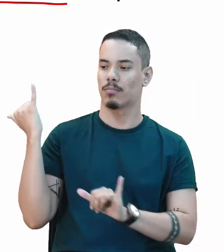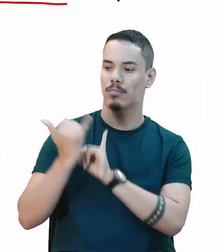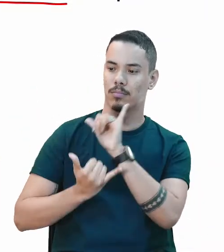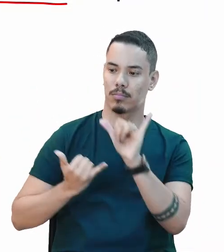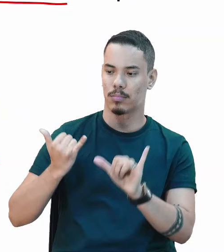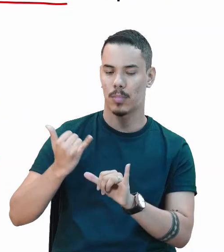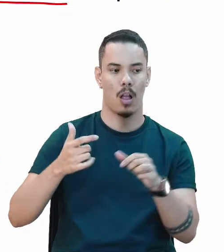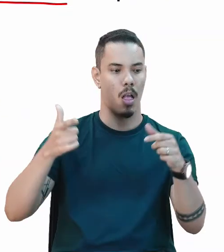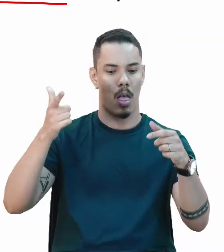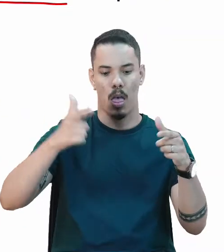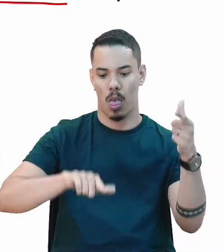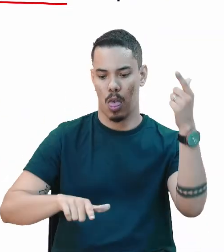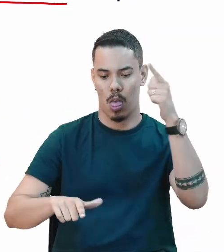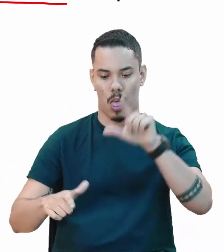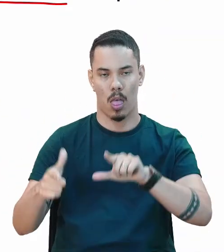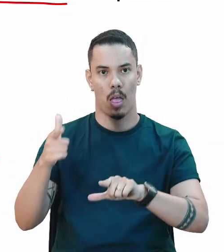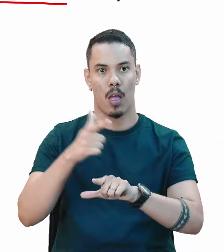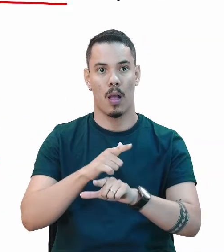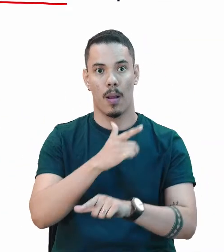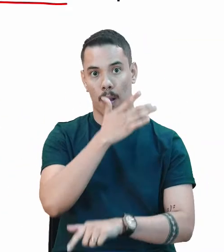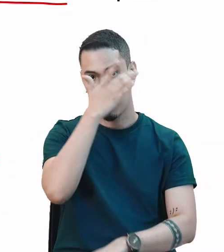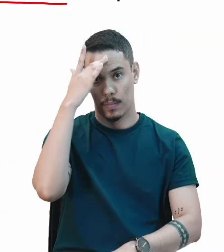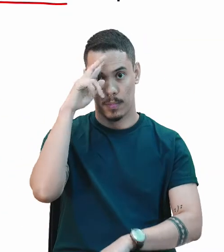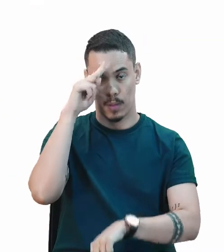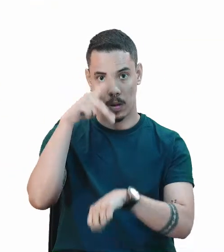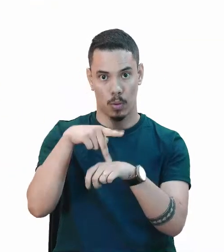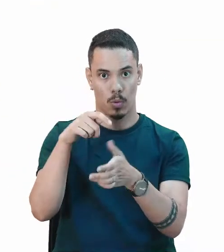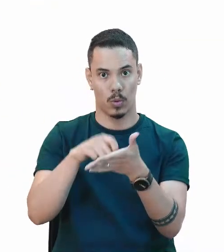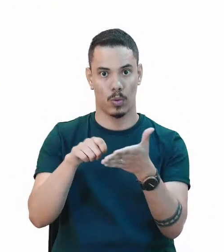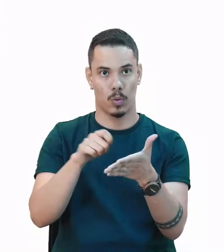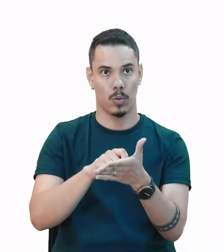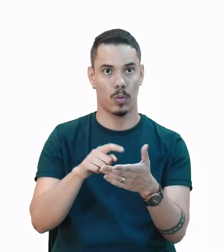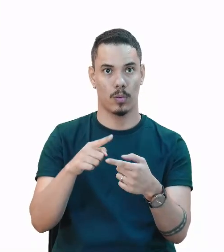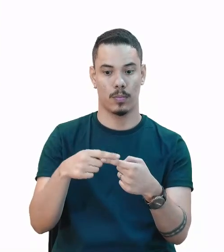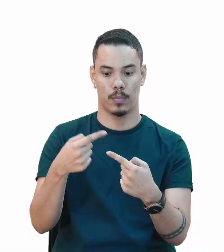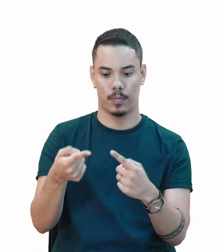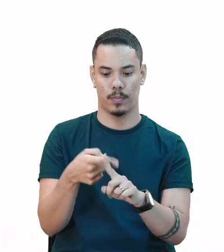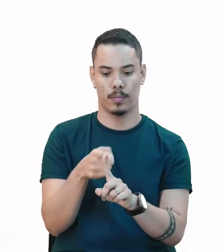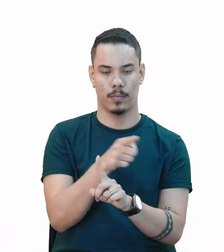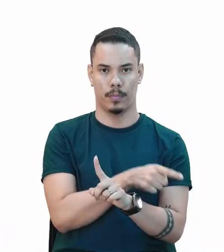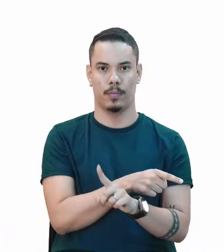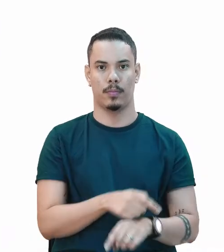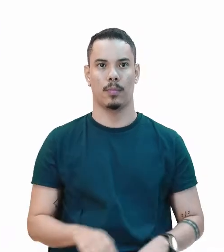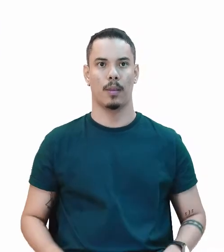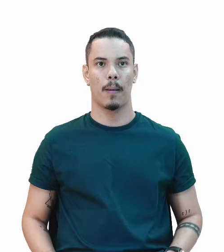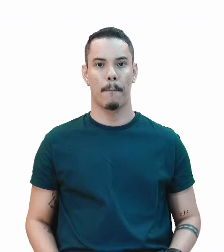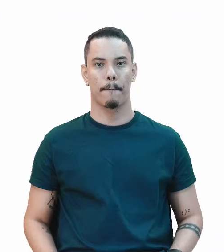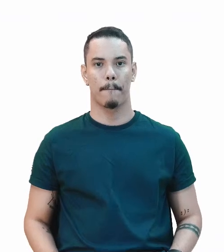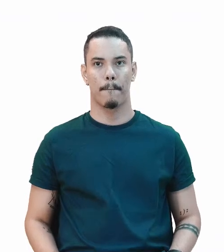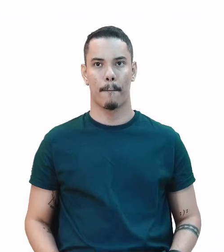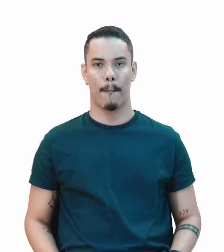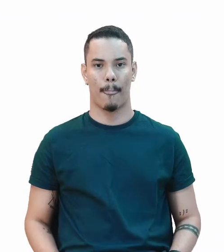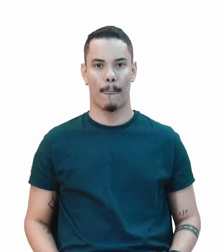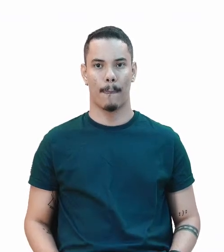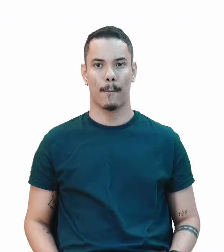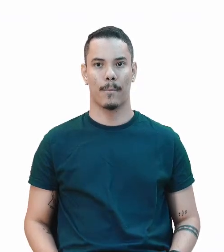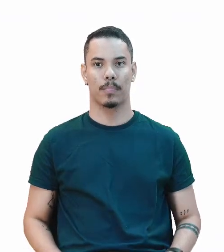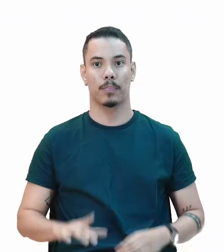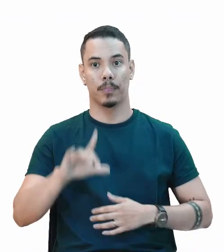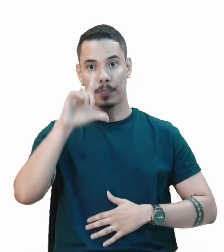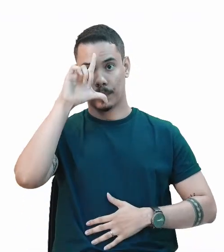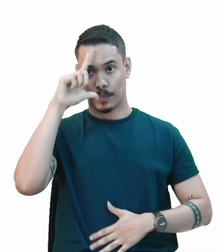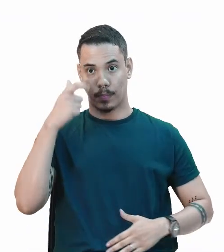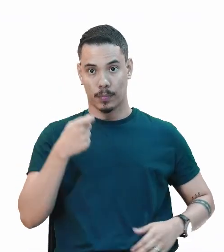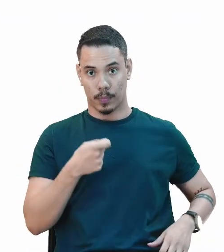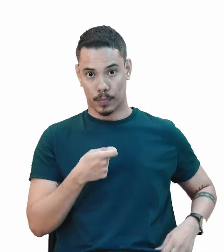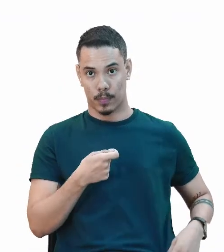repetidos por autores posteriores. A decisão de Hipárquia de se tornar uma